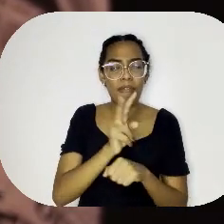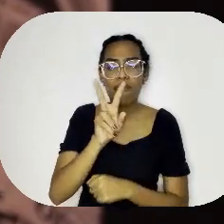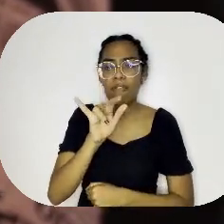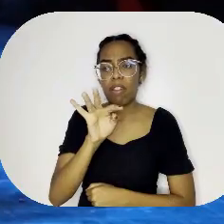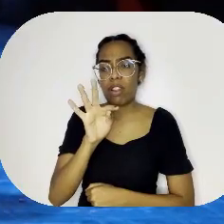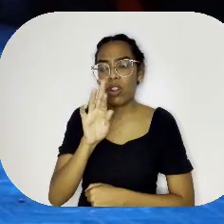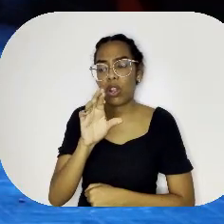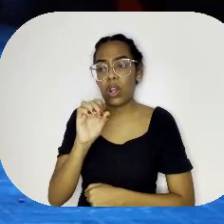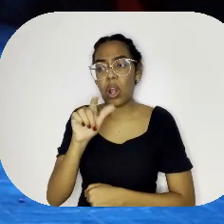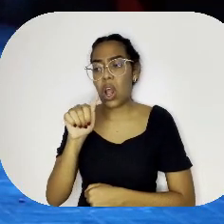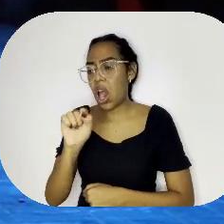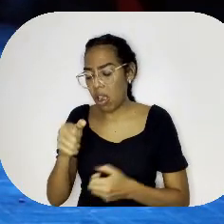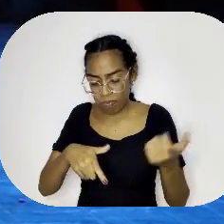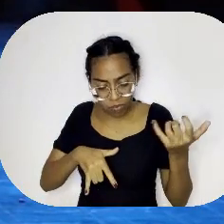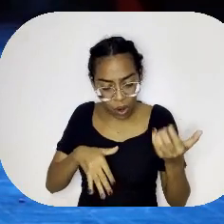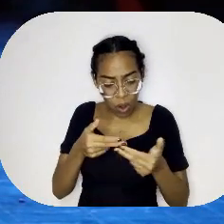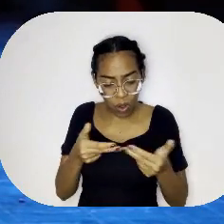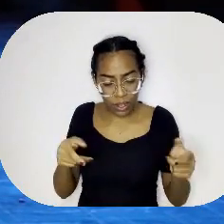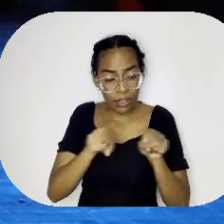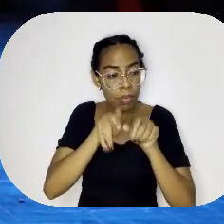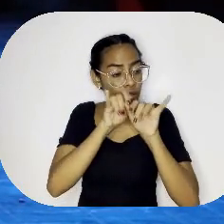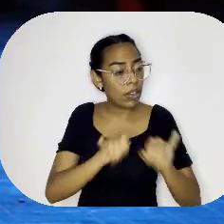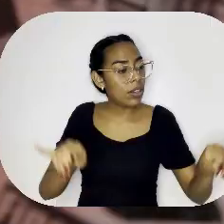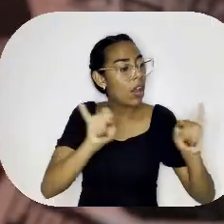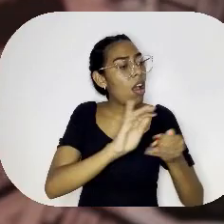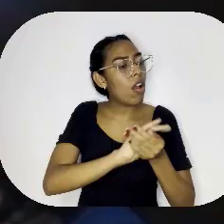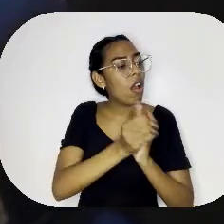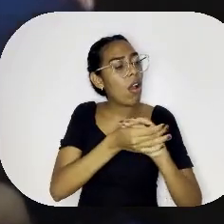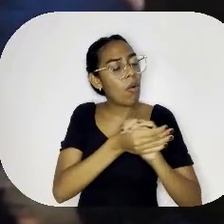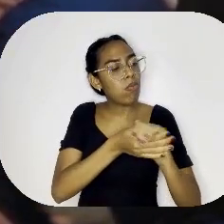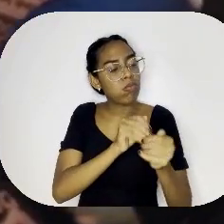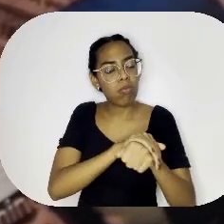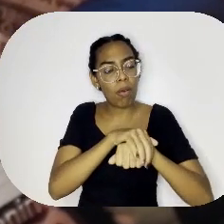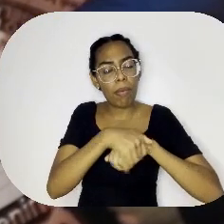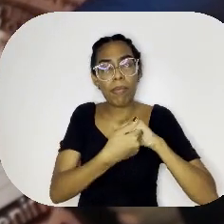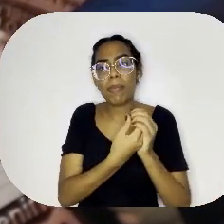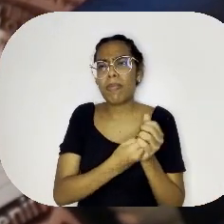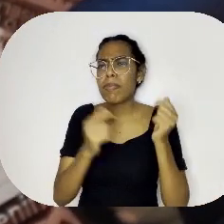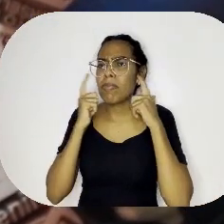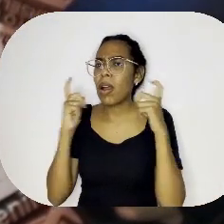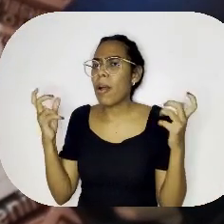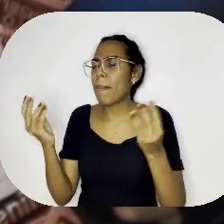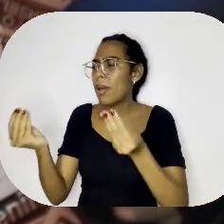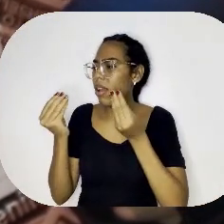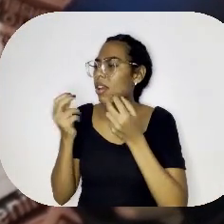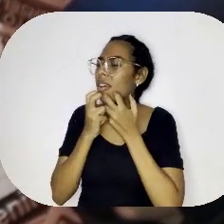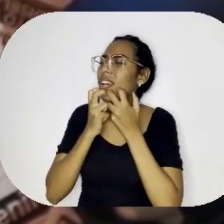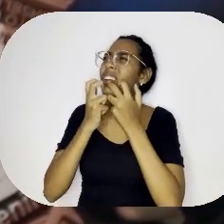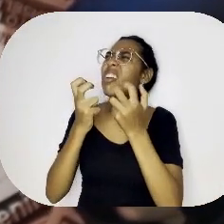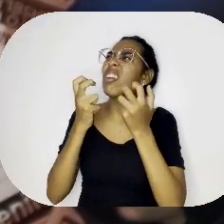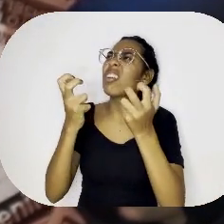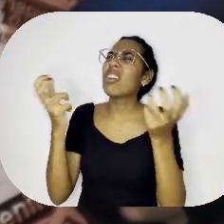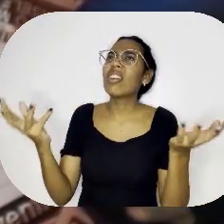vitrolas, anúncios do melhor sabão. Barulho que ninguém sabe de quê, pra quê. Entretanto,